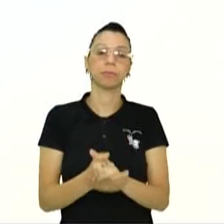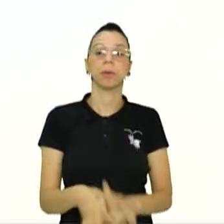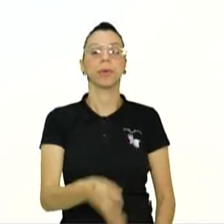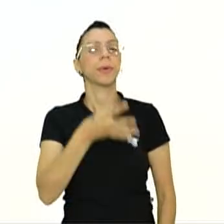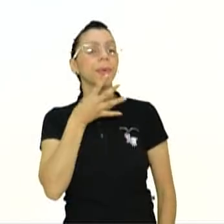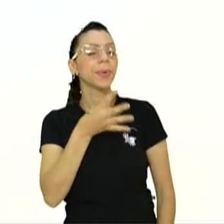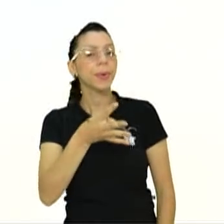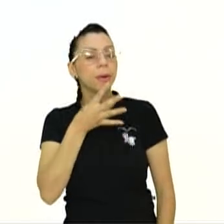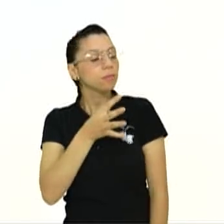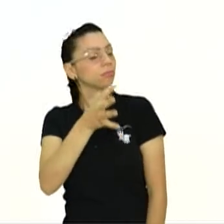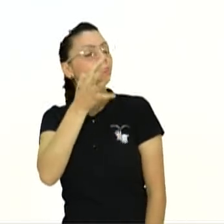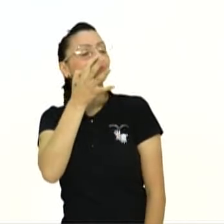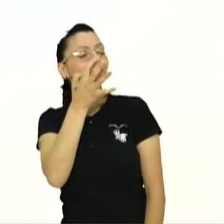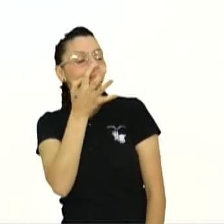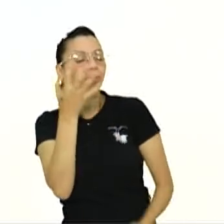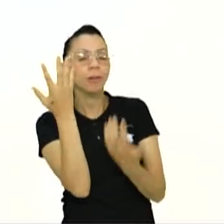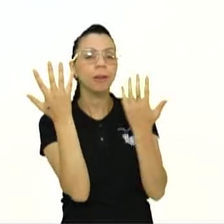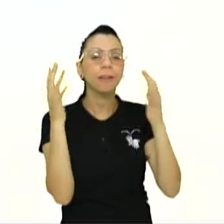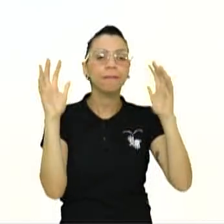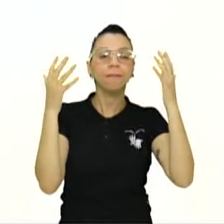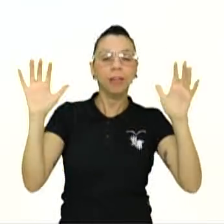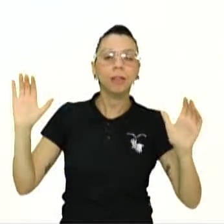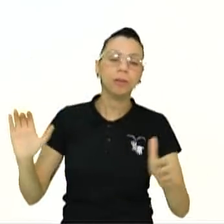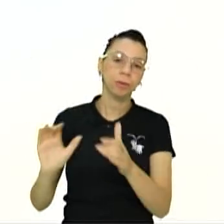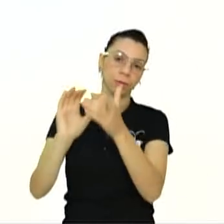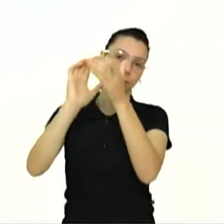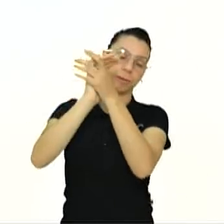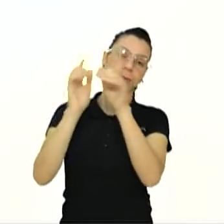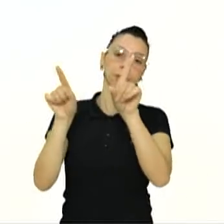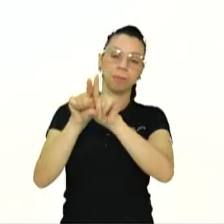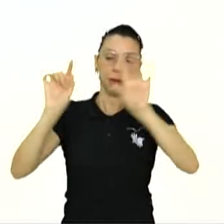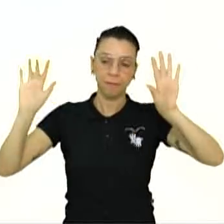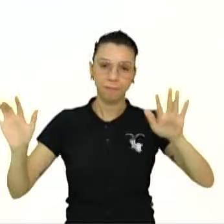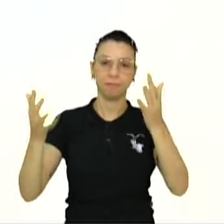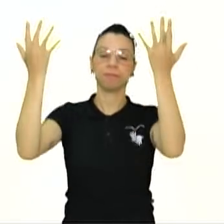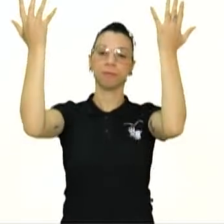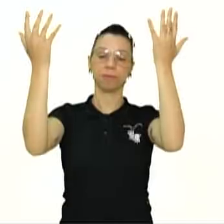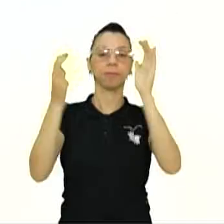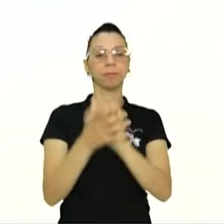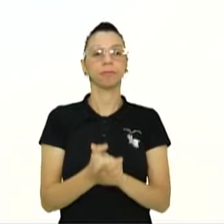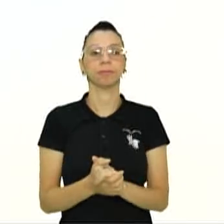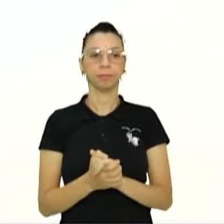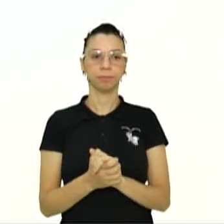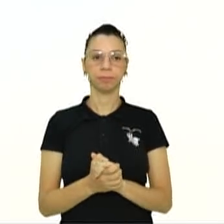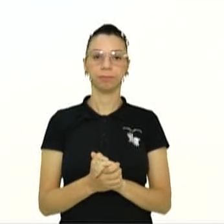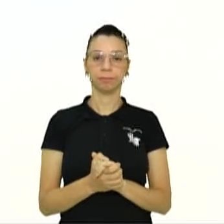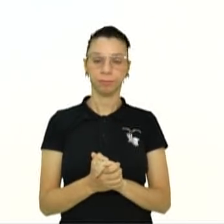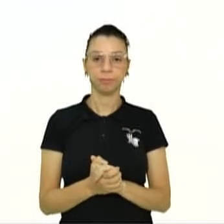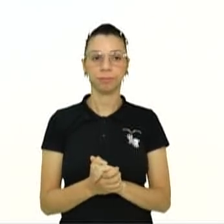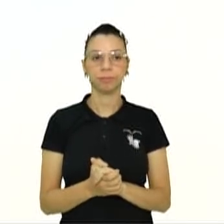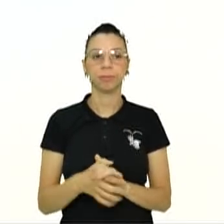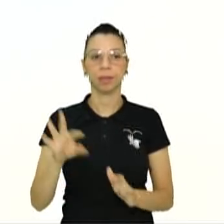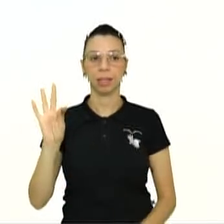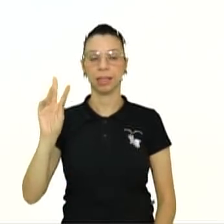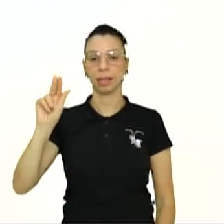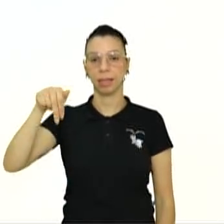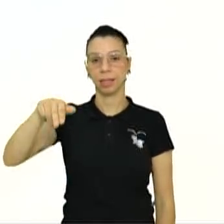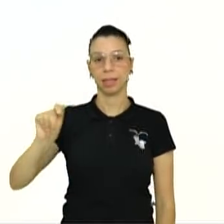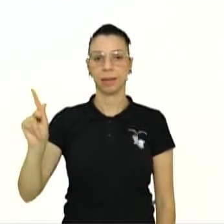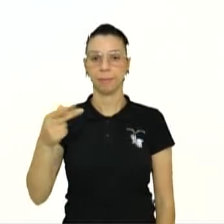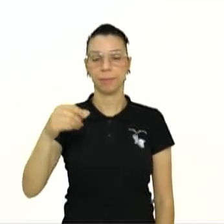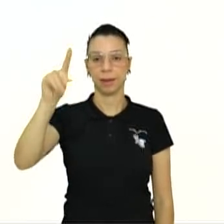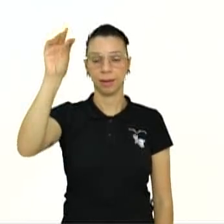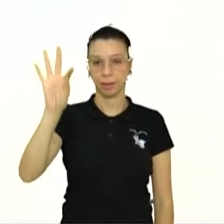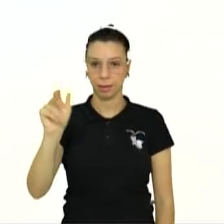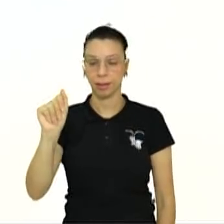apreciadas em eventos, casamentos, festivais, como o da Tanabata e Bon